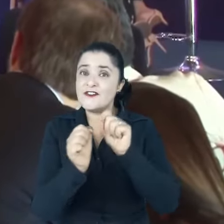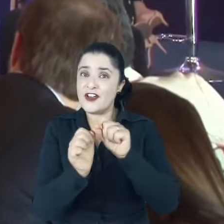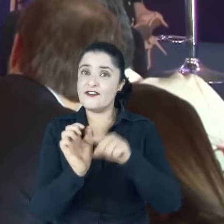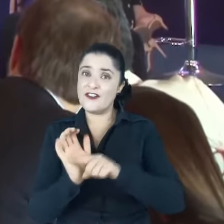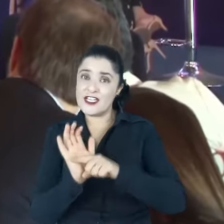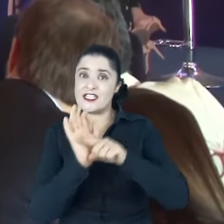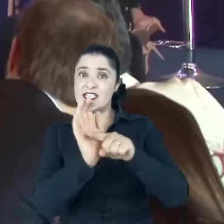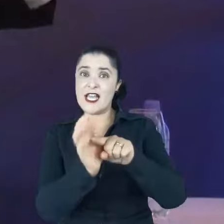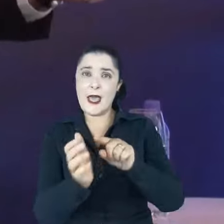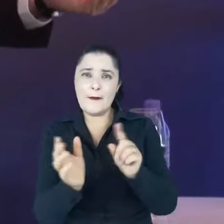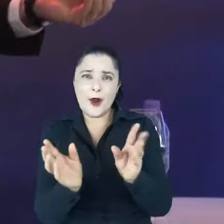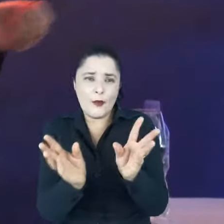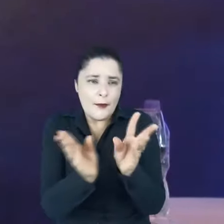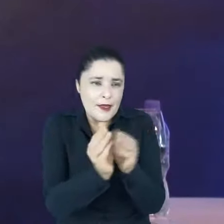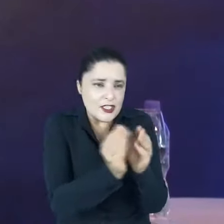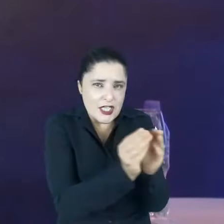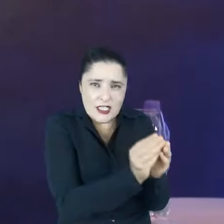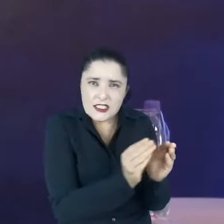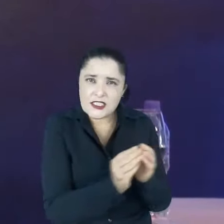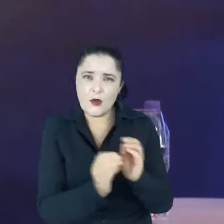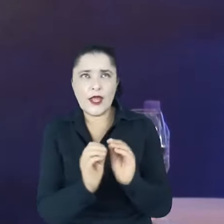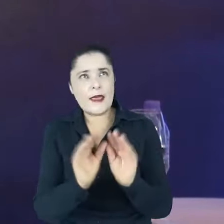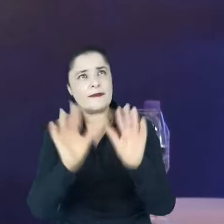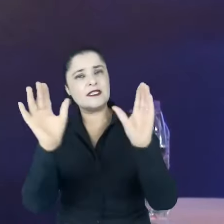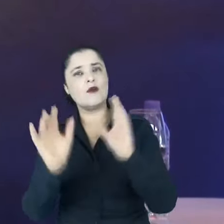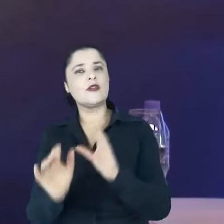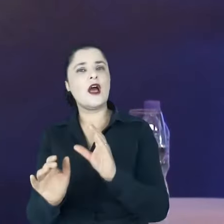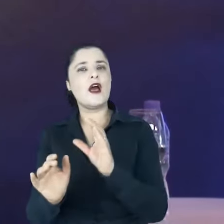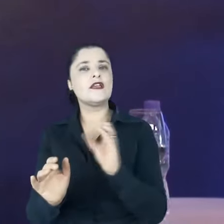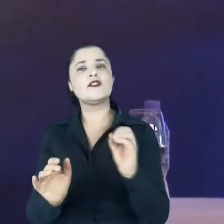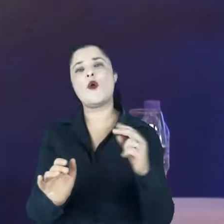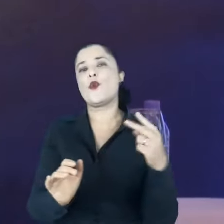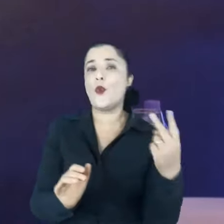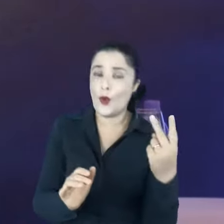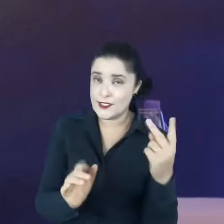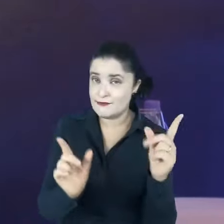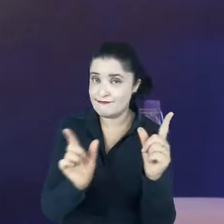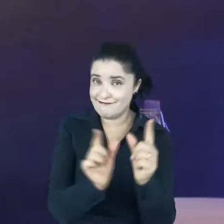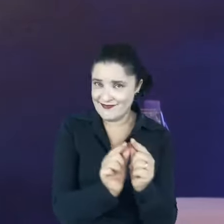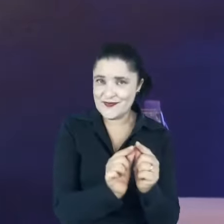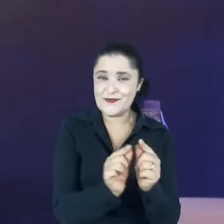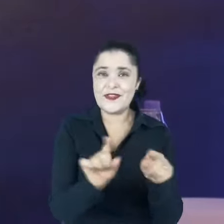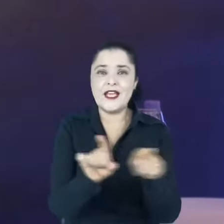de carbono e que também vai propor, quem sabe, a melhor equação